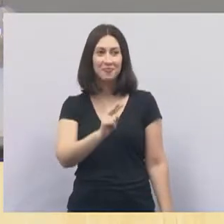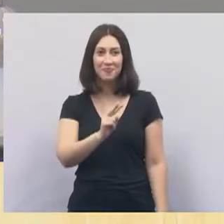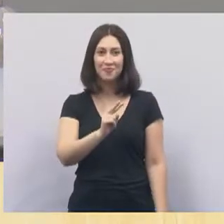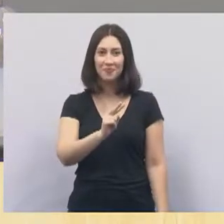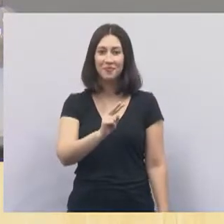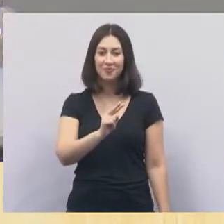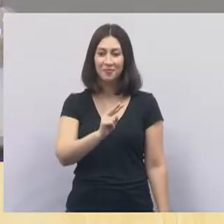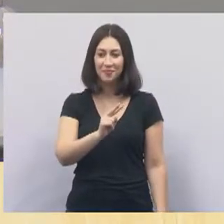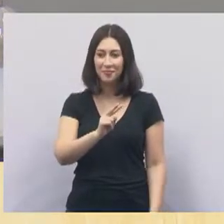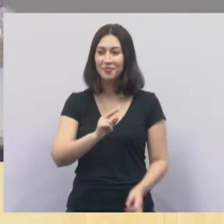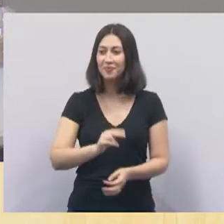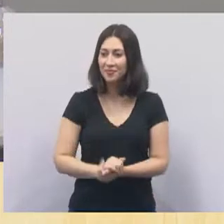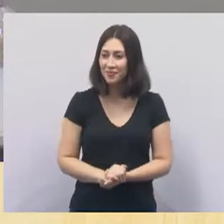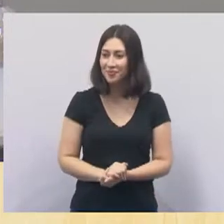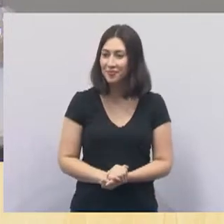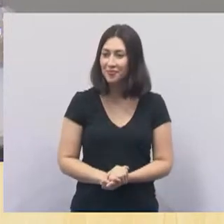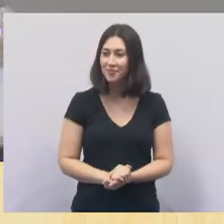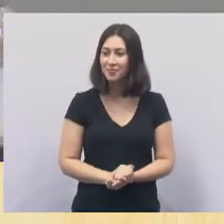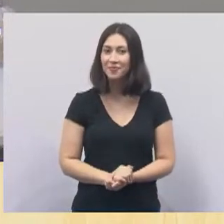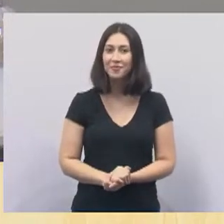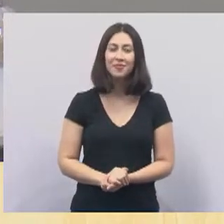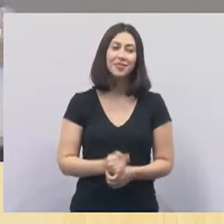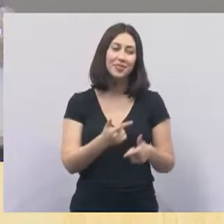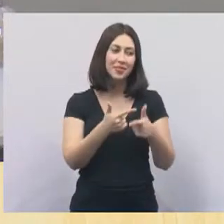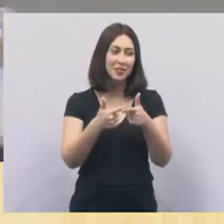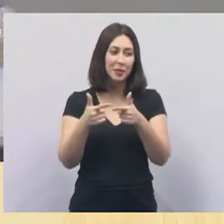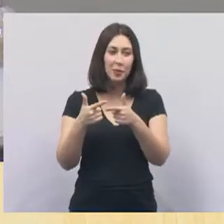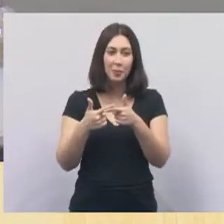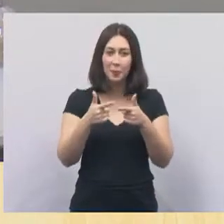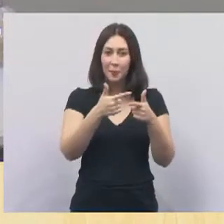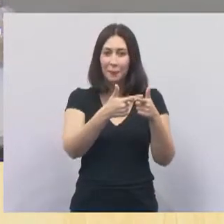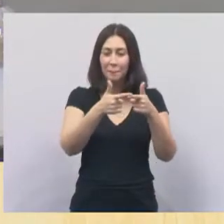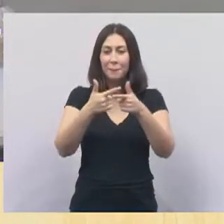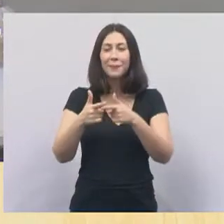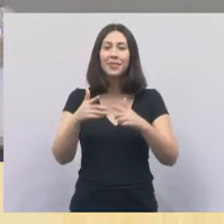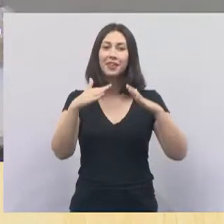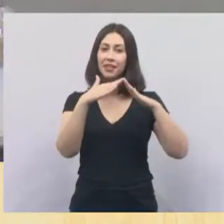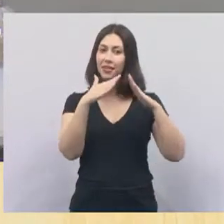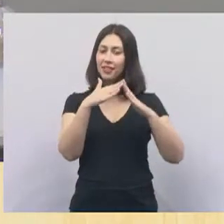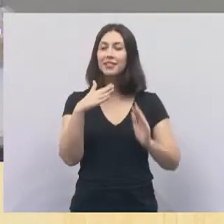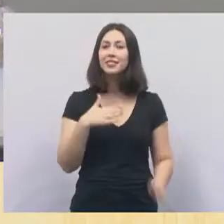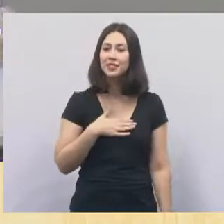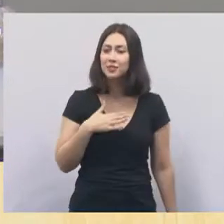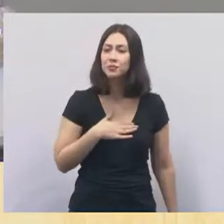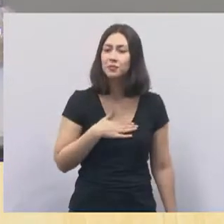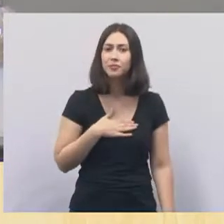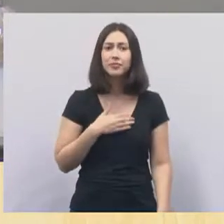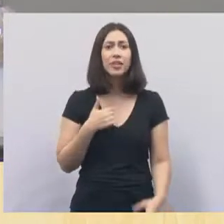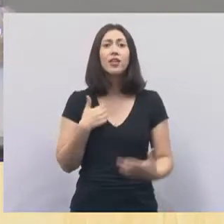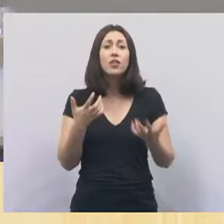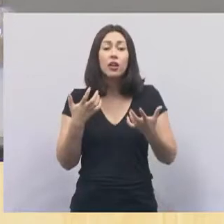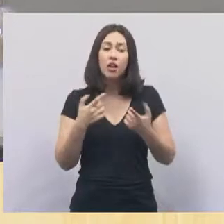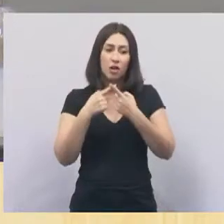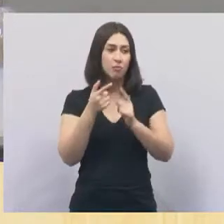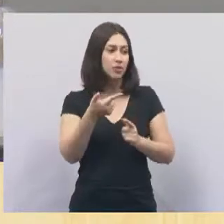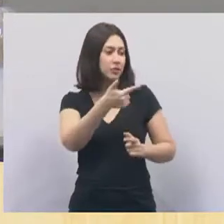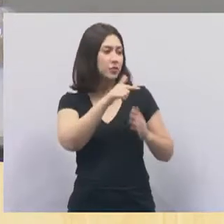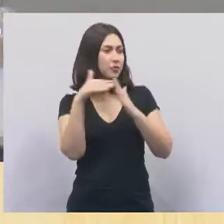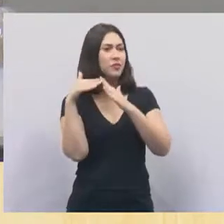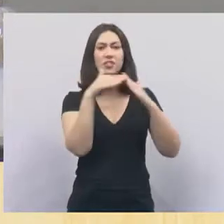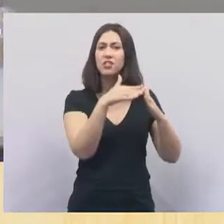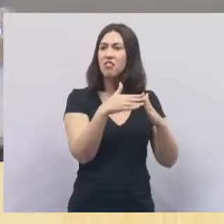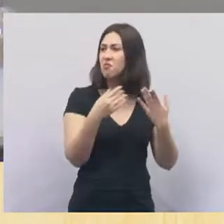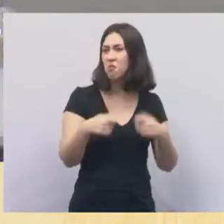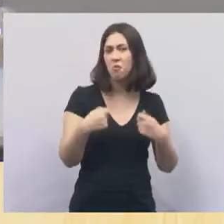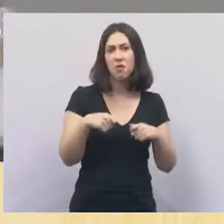porque é uma situação Indelicada a casa é minha eu faço o que eu quero tudo bem mas o vizinho não tem que sentir